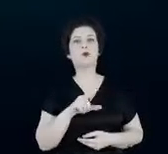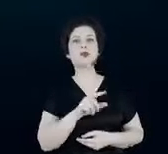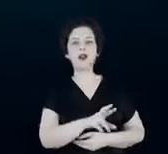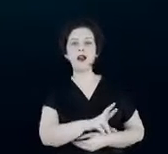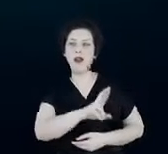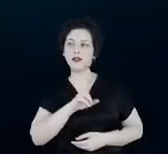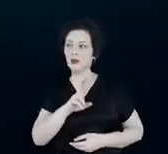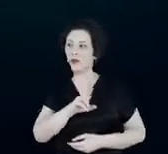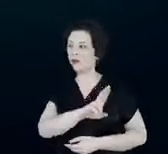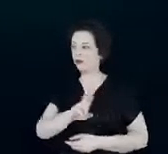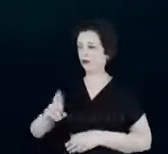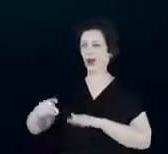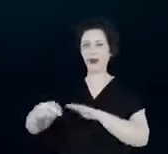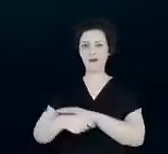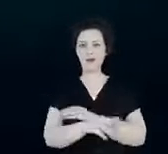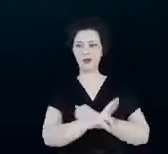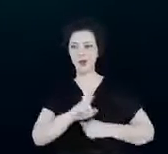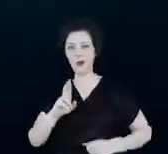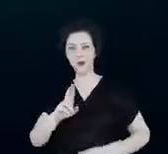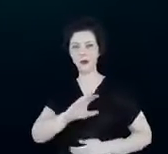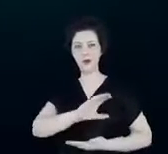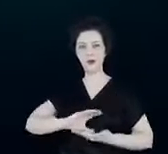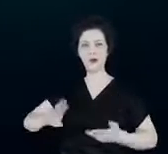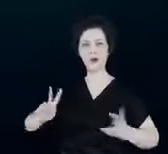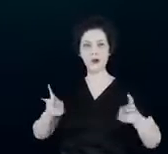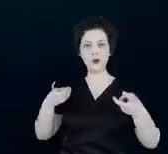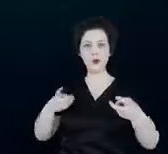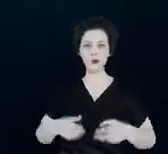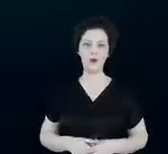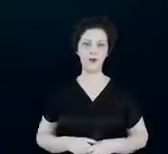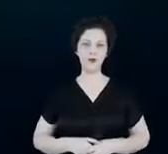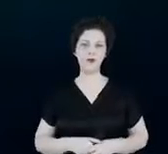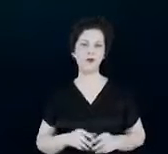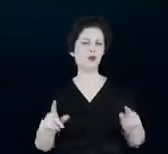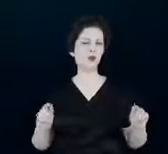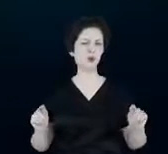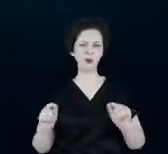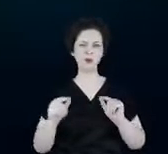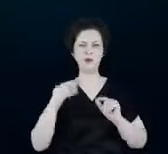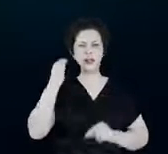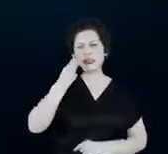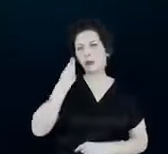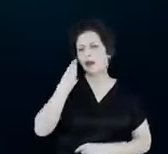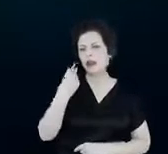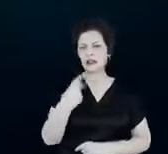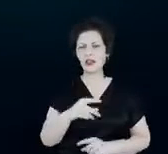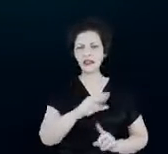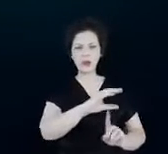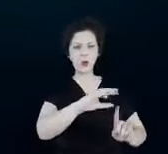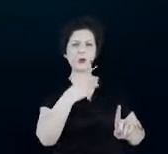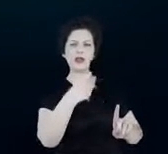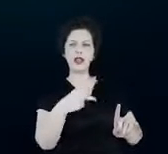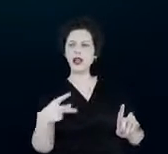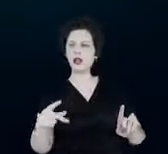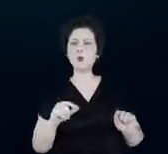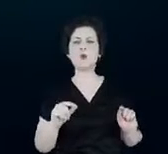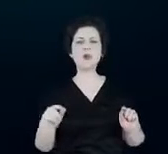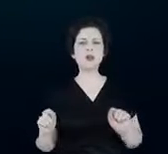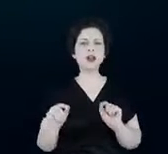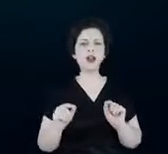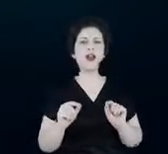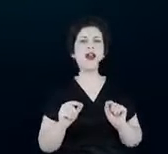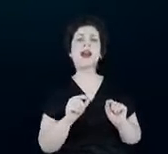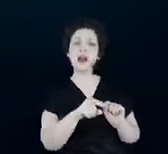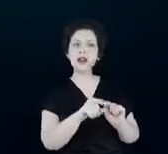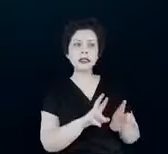retorno para os acionistas que é super importante né O que que é experiência do cliente Na expressão do cliente no final do dia se entregar